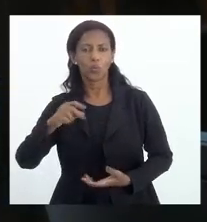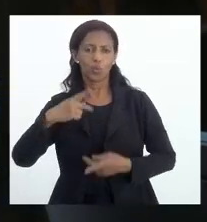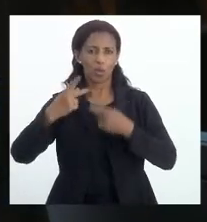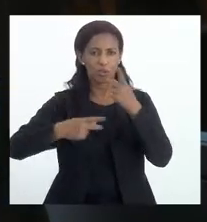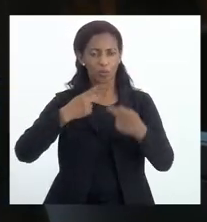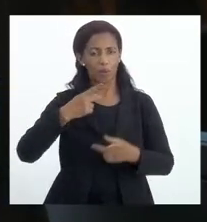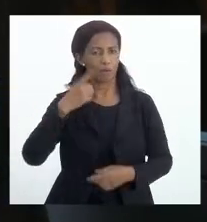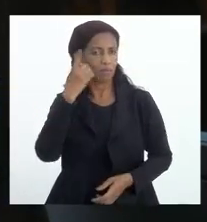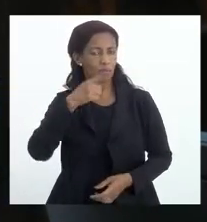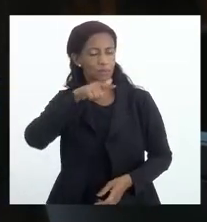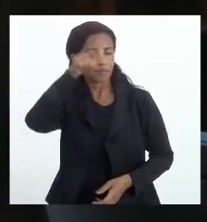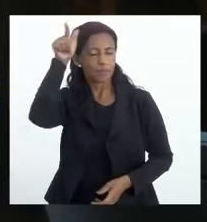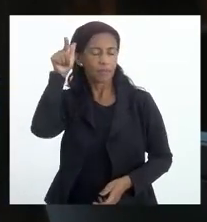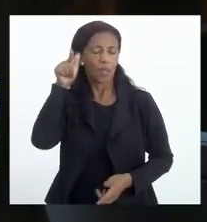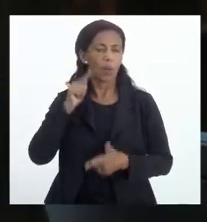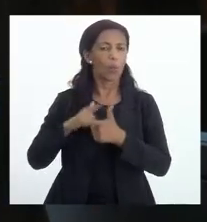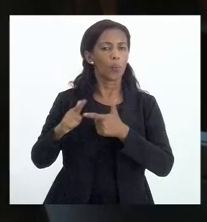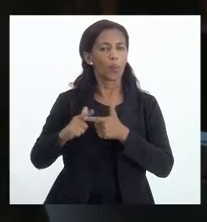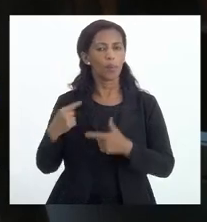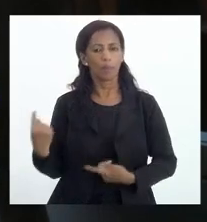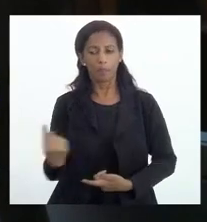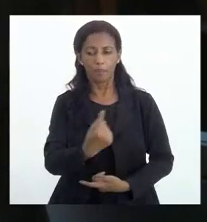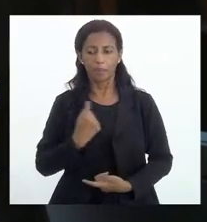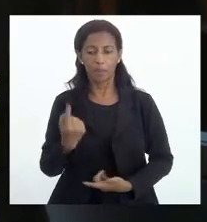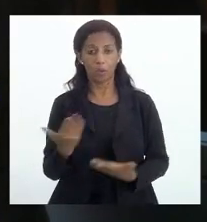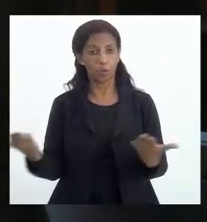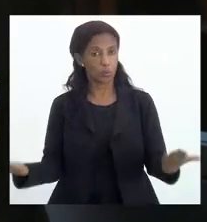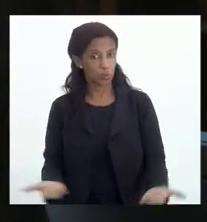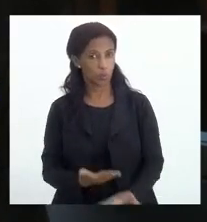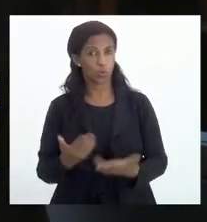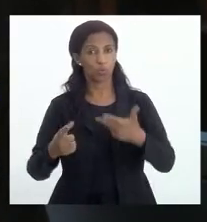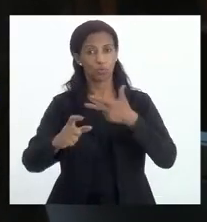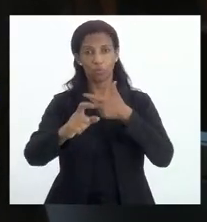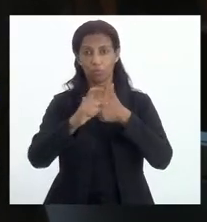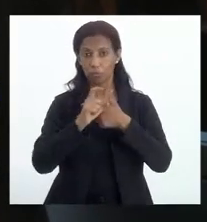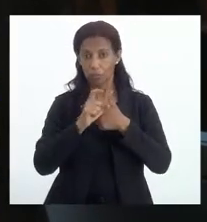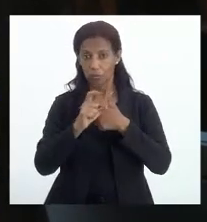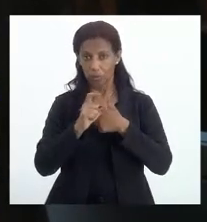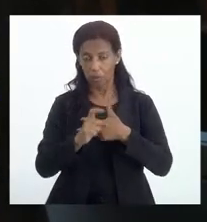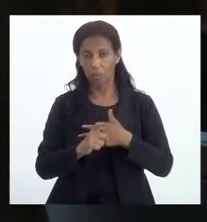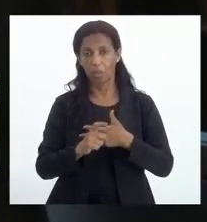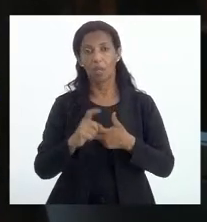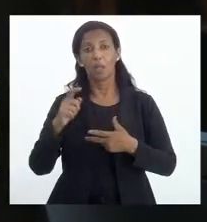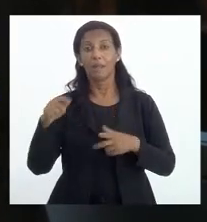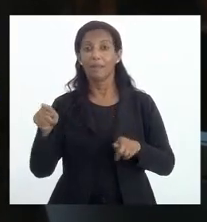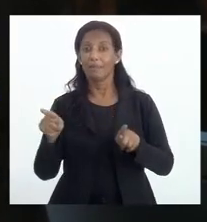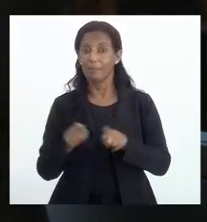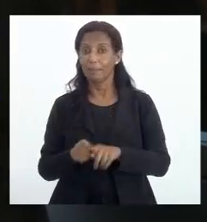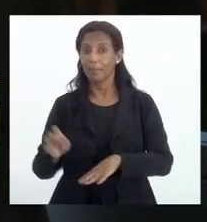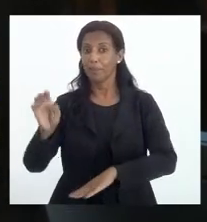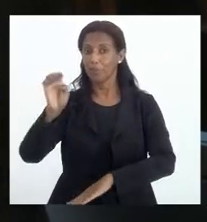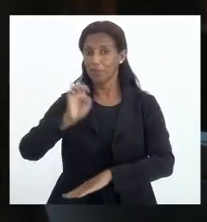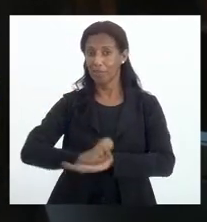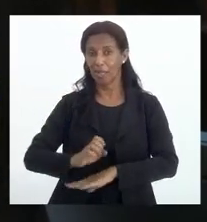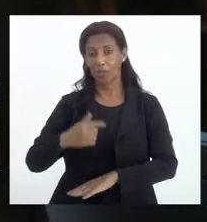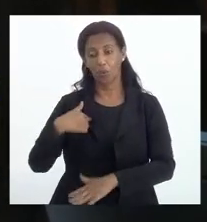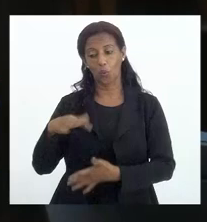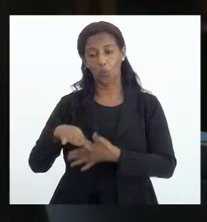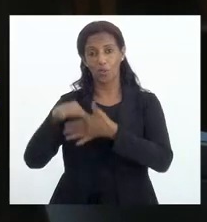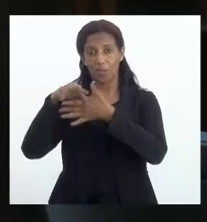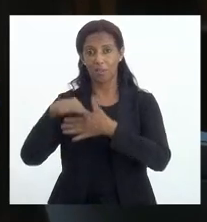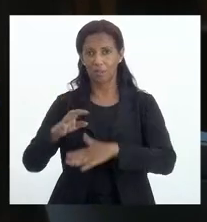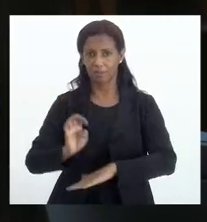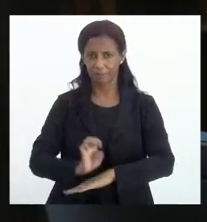grande problema para nós, hoje, do Executivo, e ouso dizer para o nosso Estado, como um dos representantes do